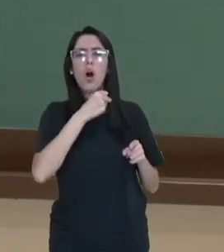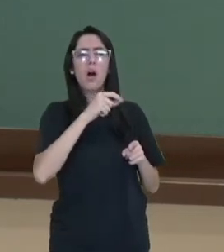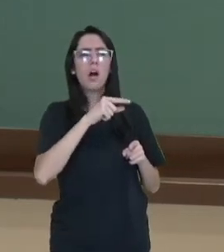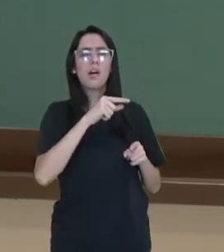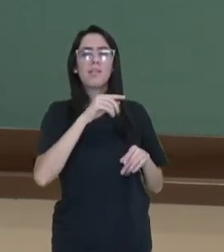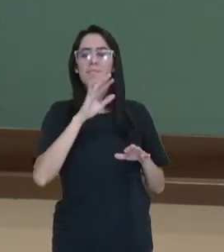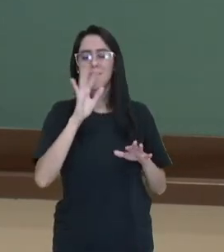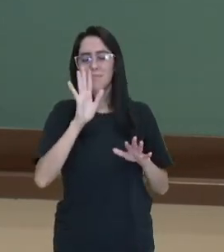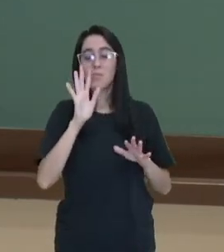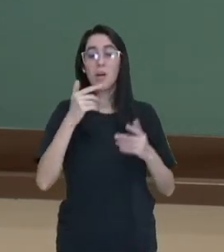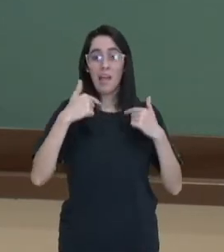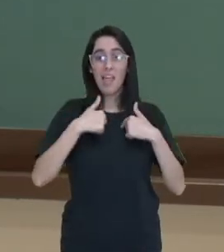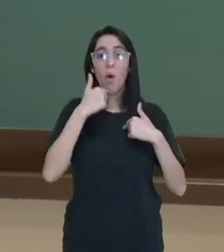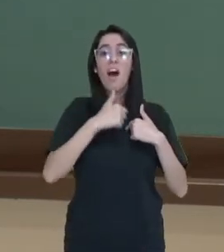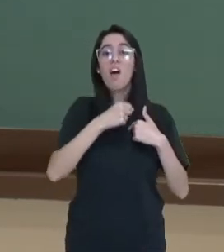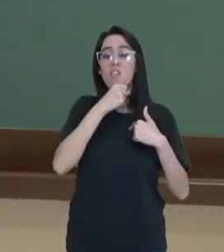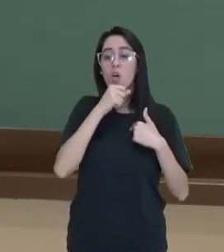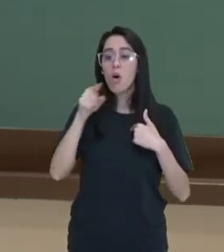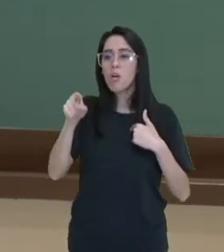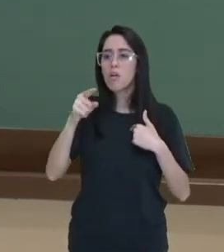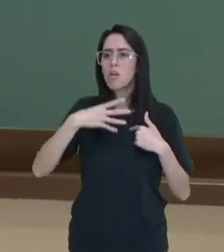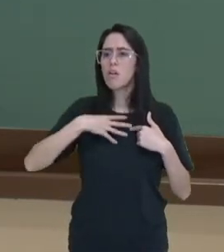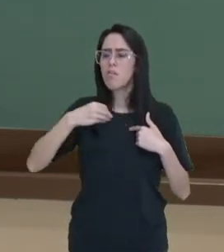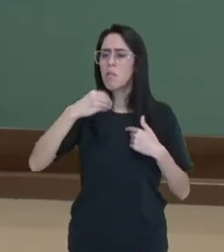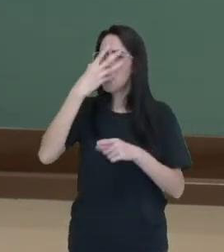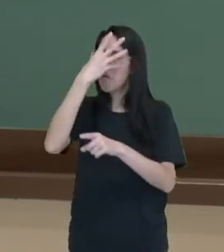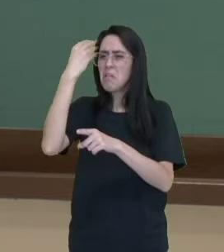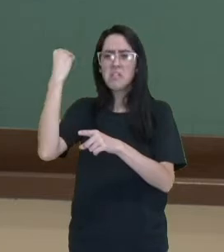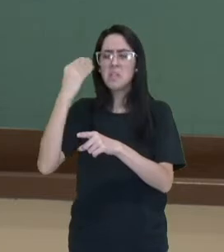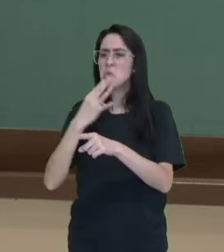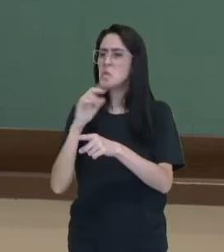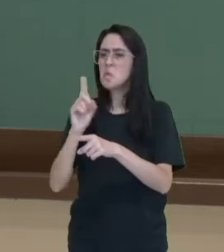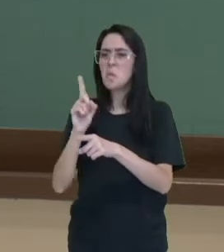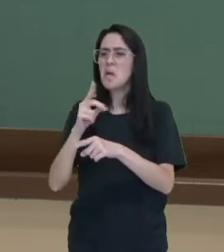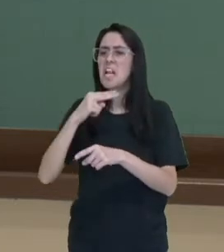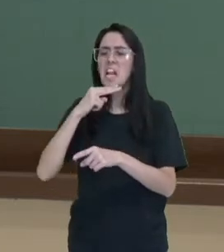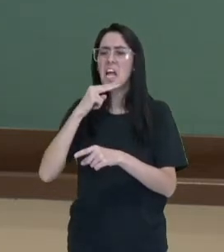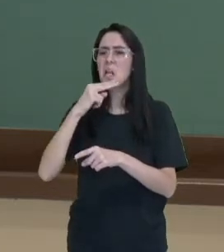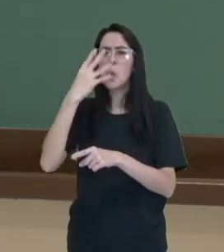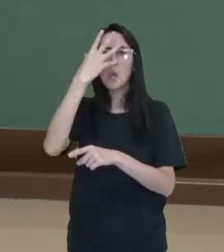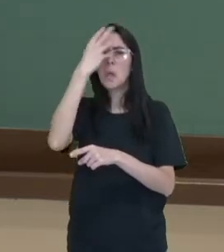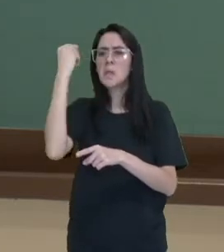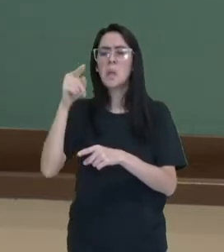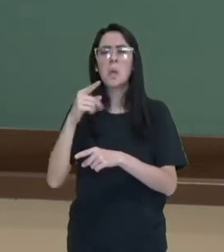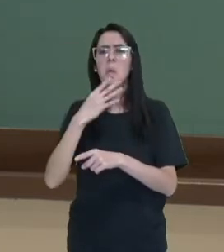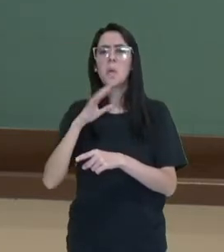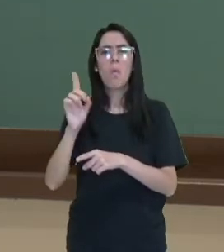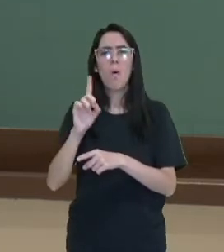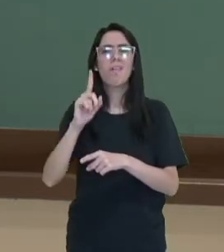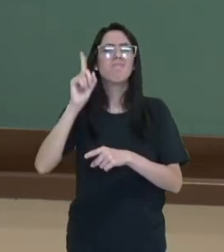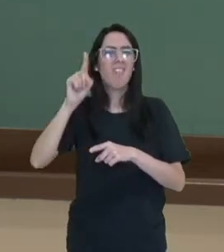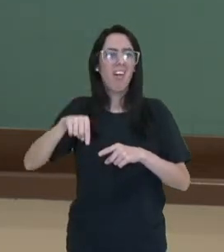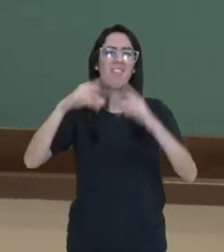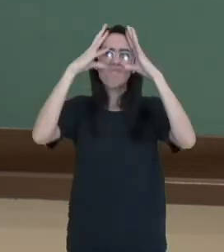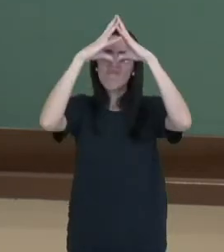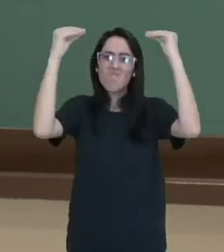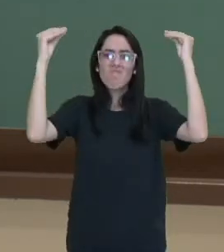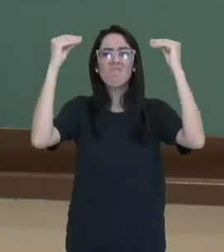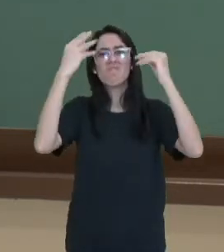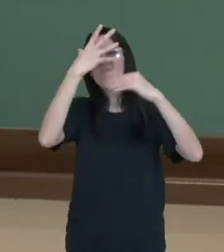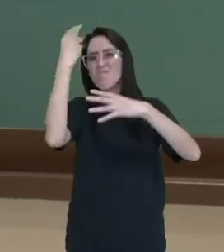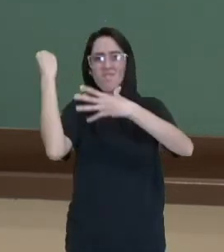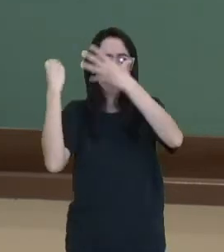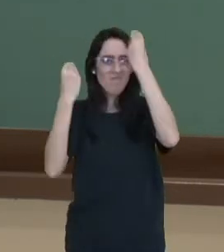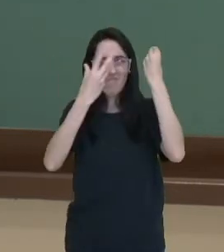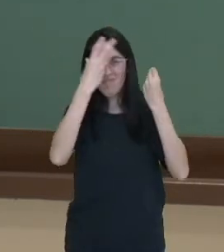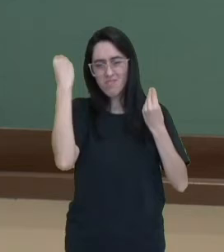os netos, né? Porque é essa região que é afetada. Também é a parte do córtex cerebral que é